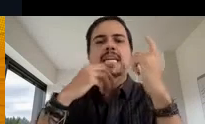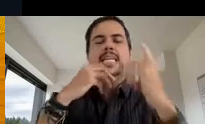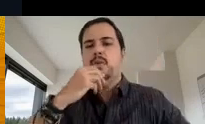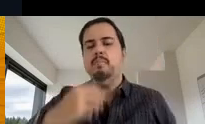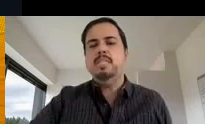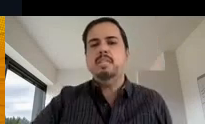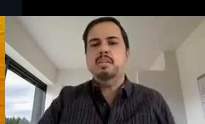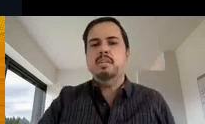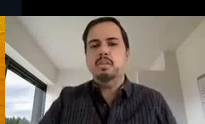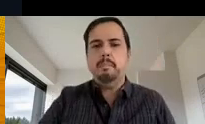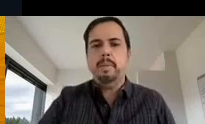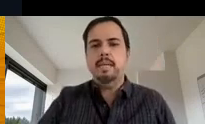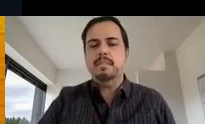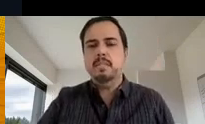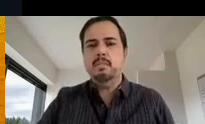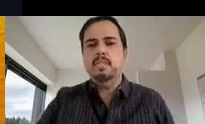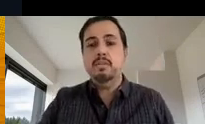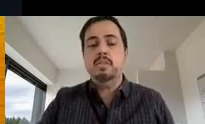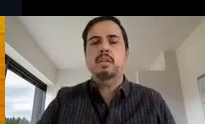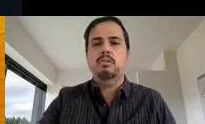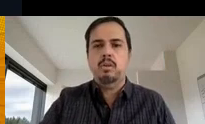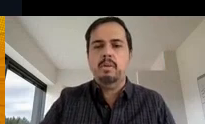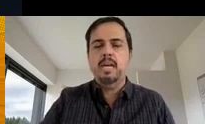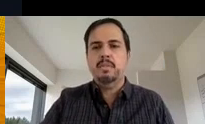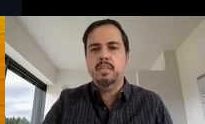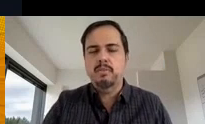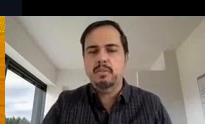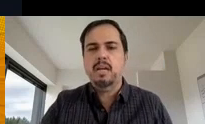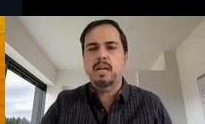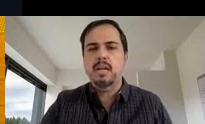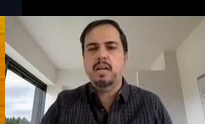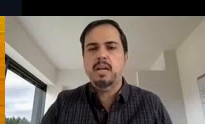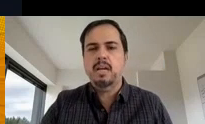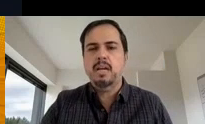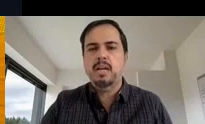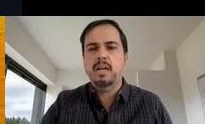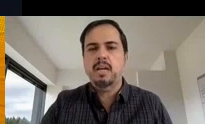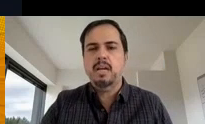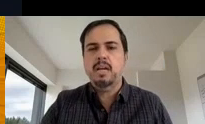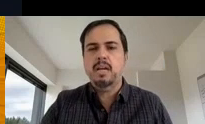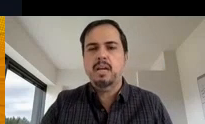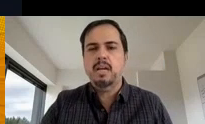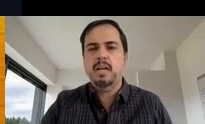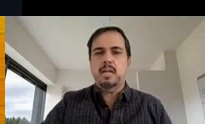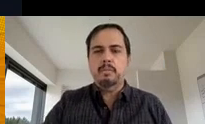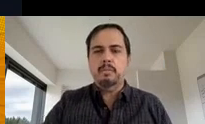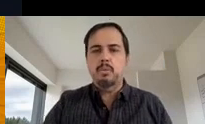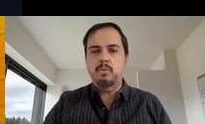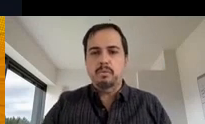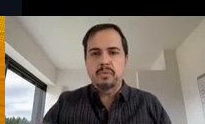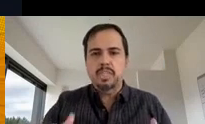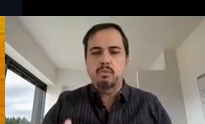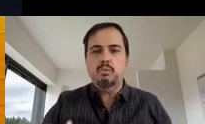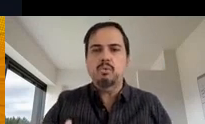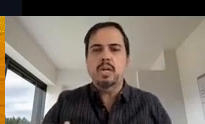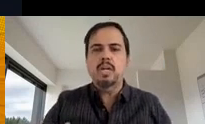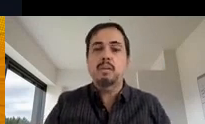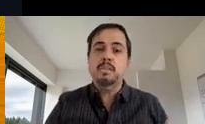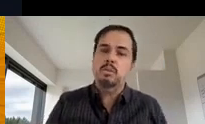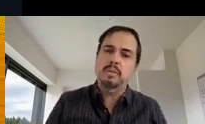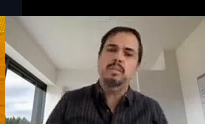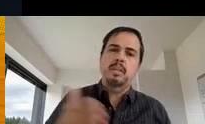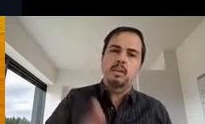equipes sempre. Então, na medida em que você troca peças, na medida em que você seleciona bem, na medida em que você capacita as pessoas, na medida em que você contrata pessoas